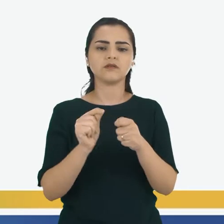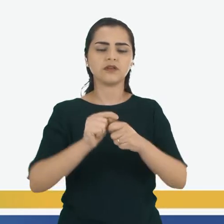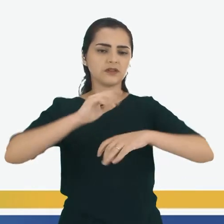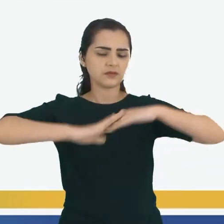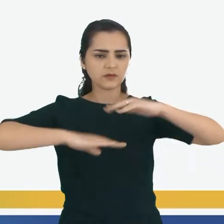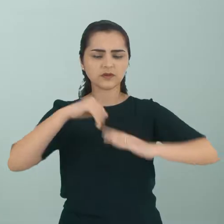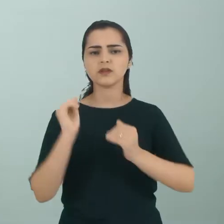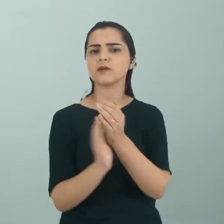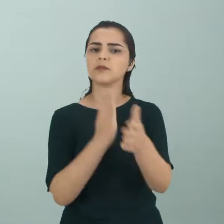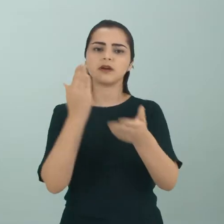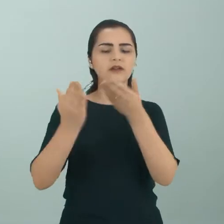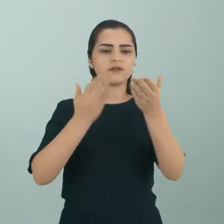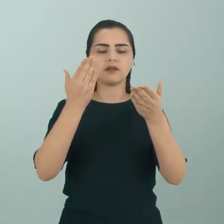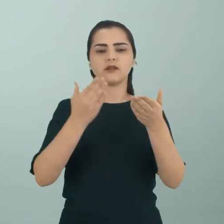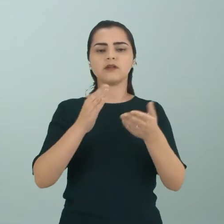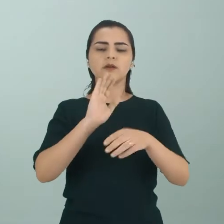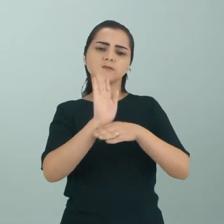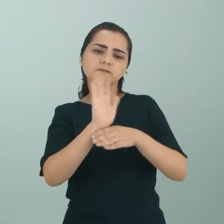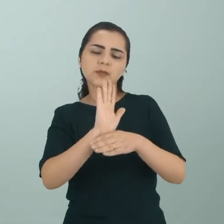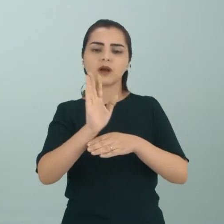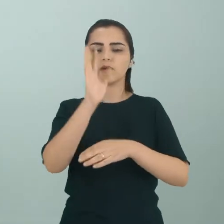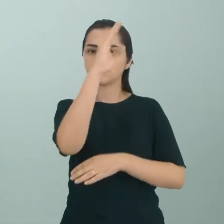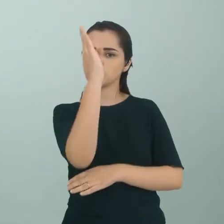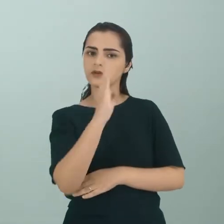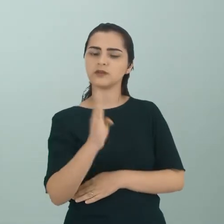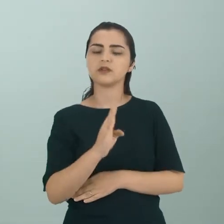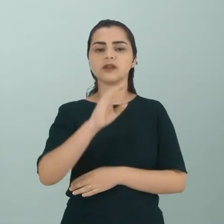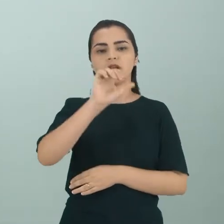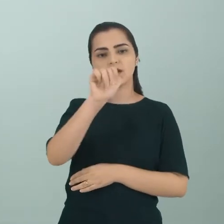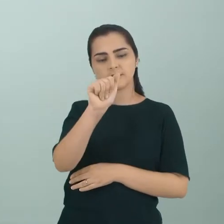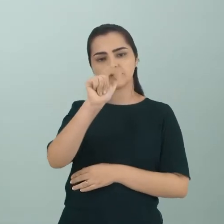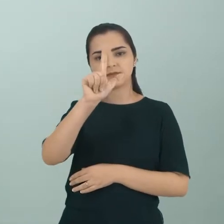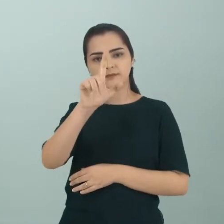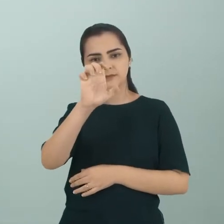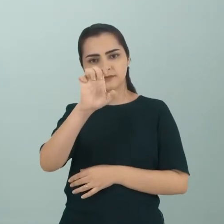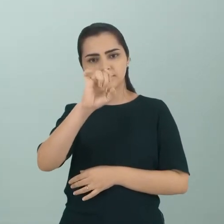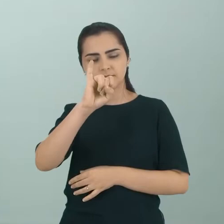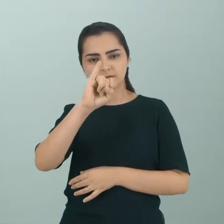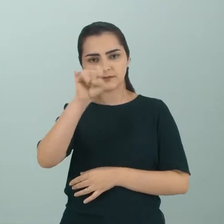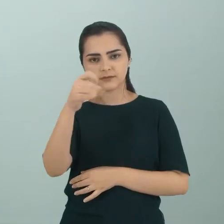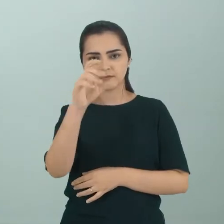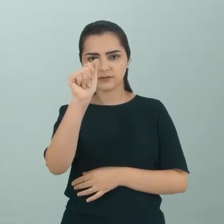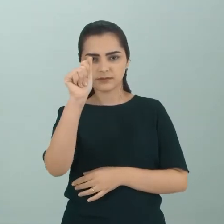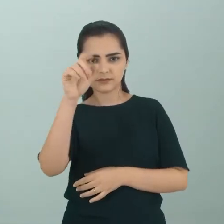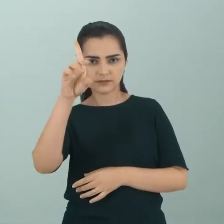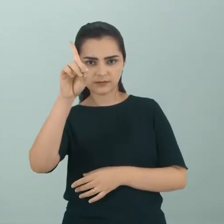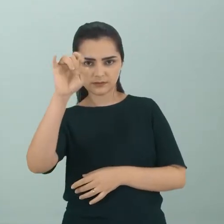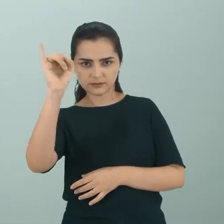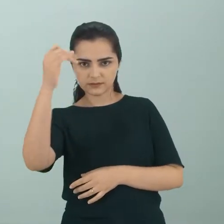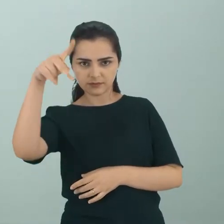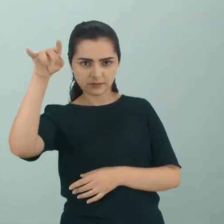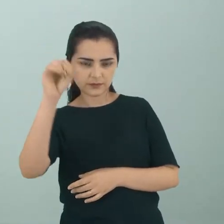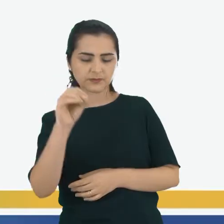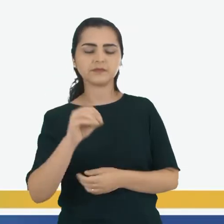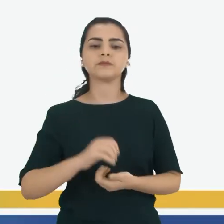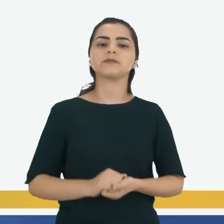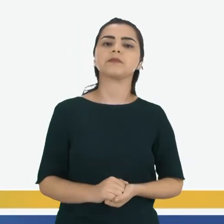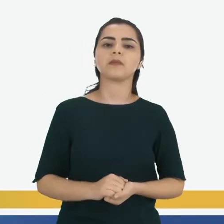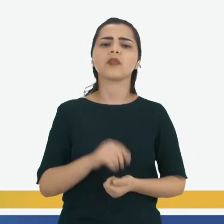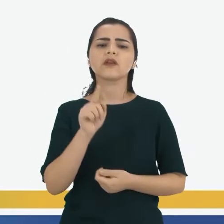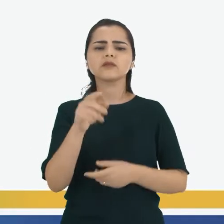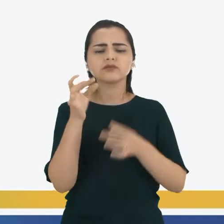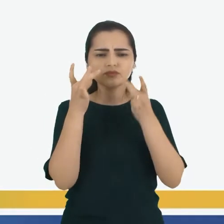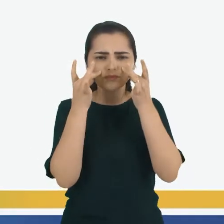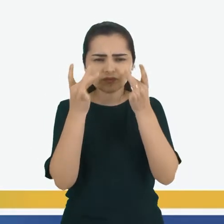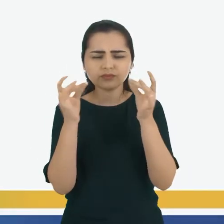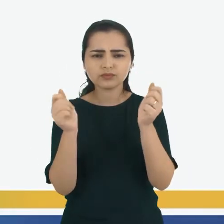artista maravilhoso do barroco brasileiro chamado Antônio Francisco Lisboa. E eu quero que você continue acompanhando